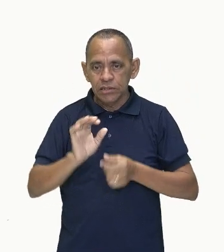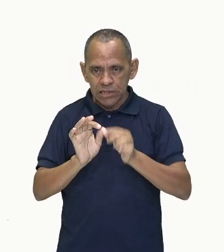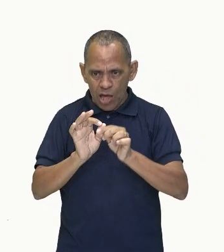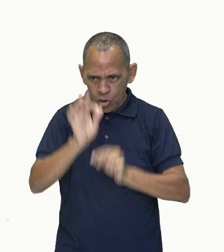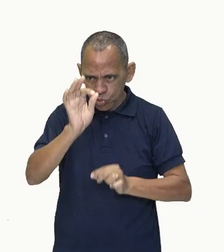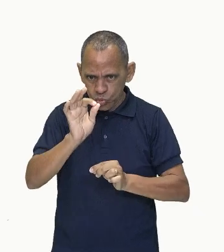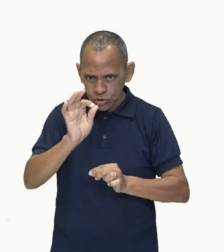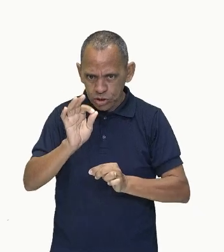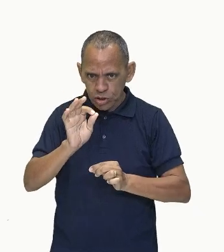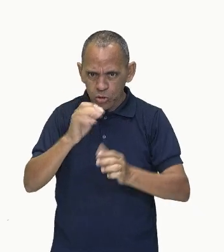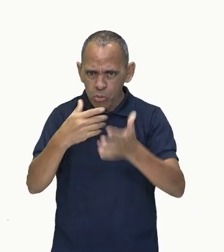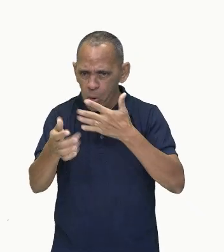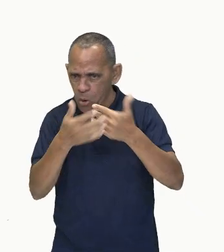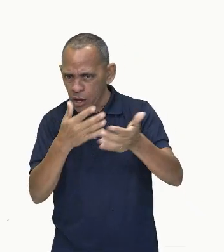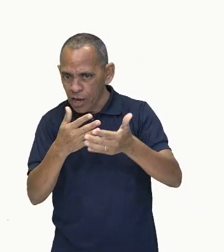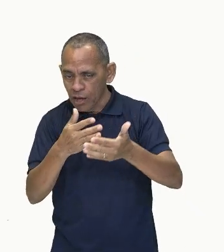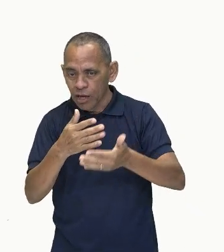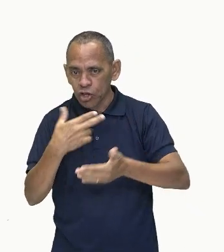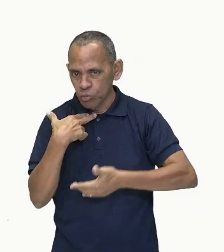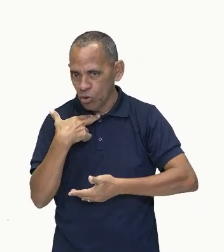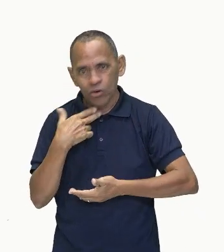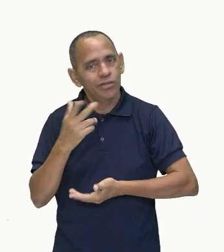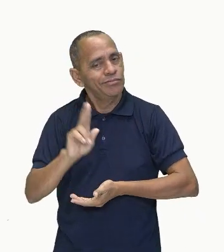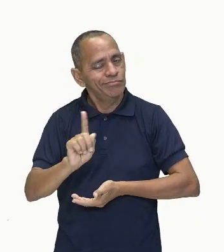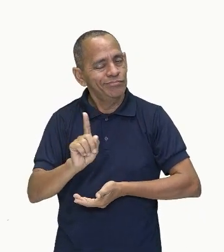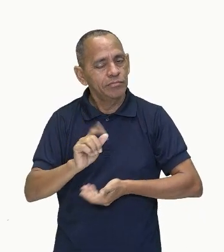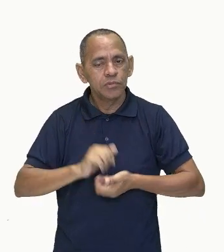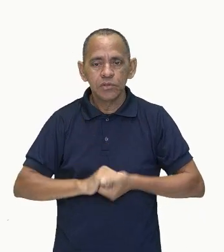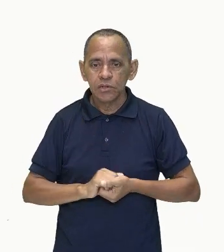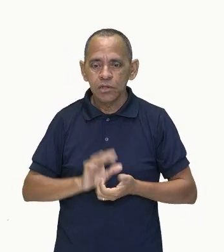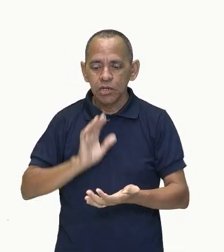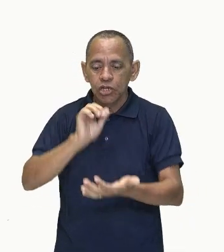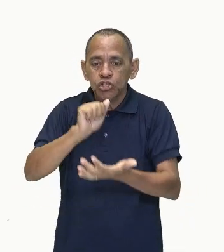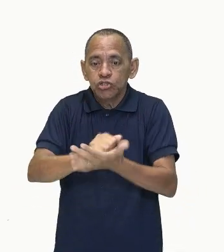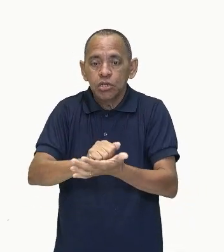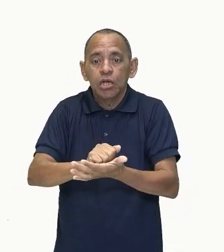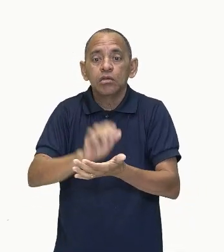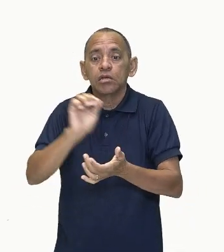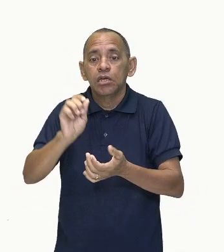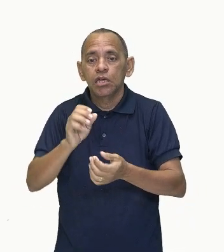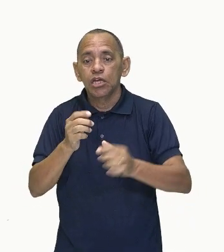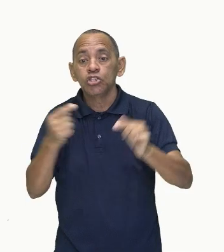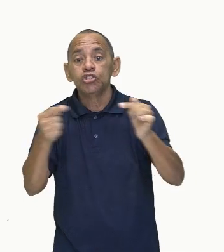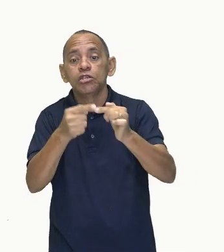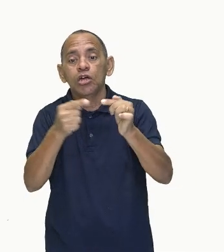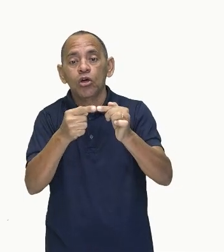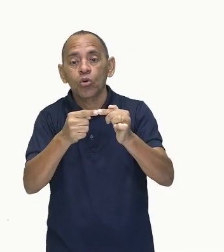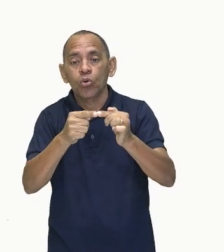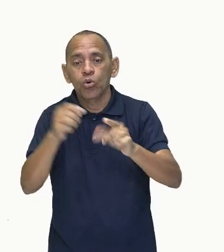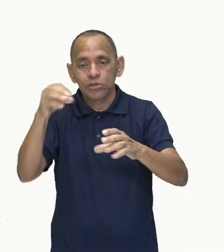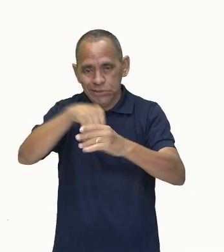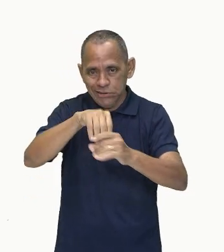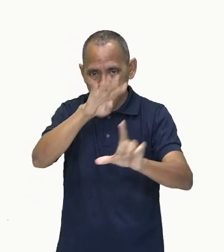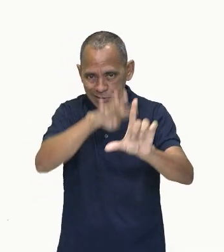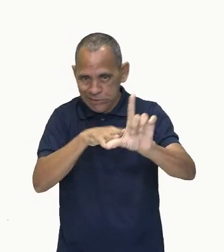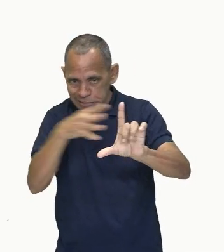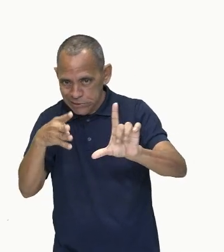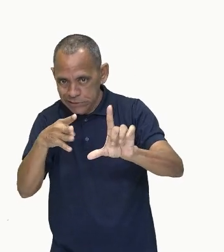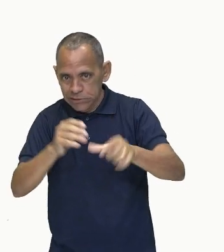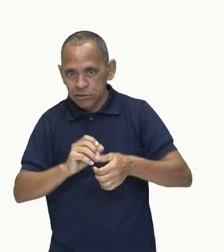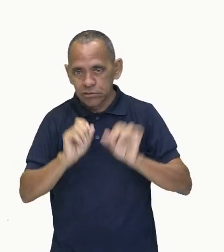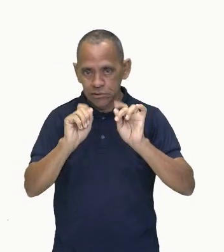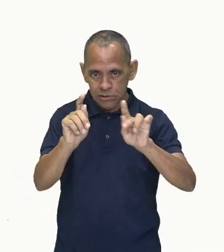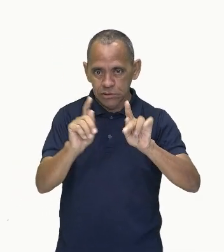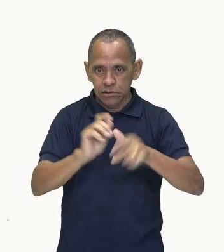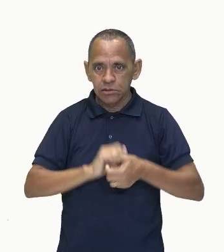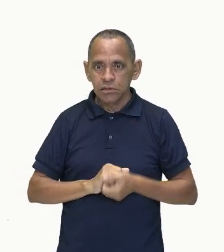tá? Eles têm que ter a altura registrada que nós vimos lá na tabela, tá bom? Então, se nós